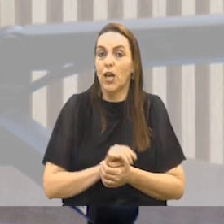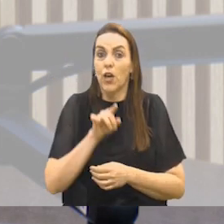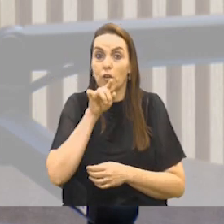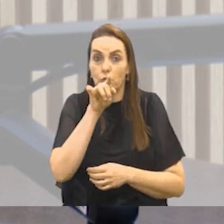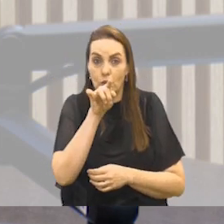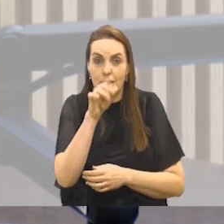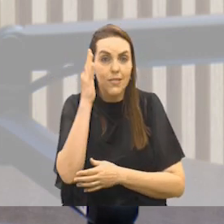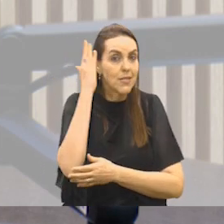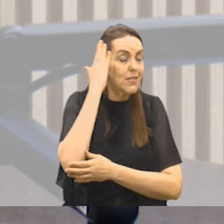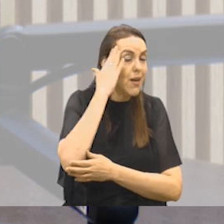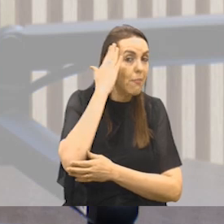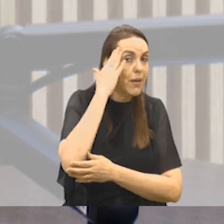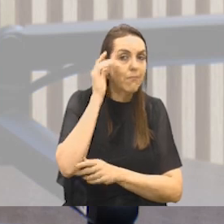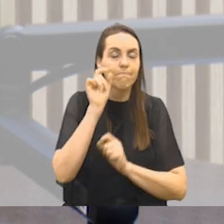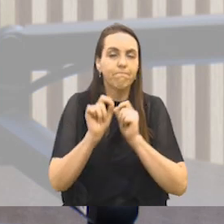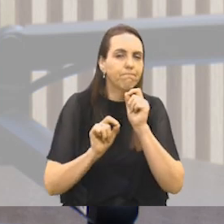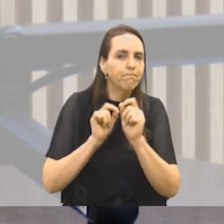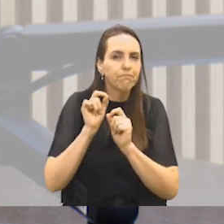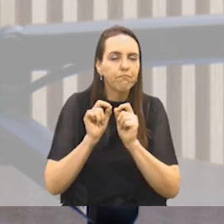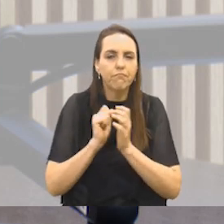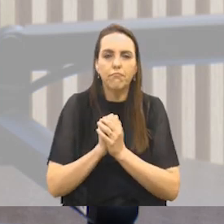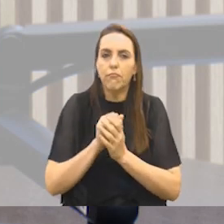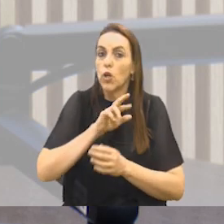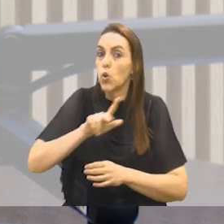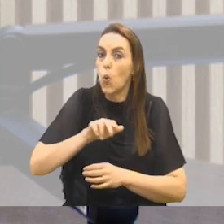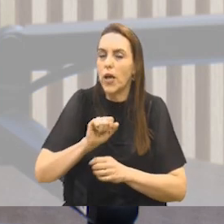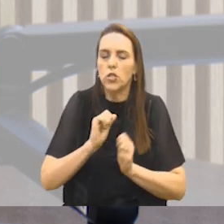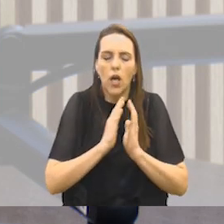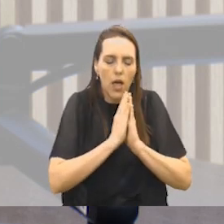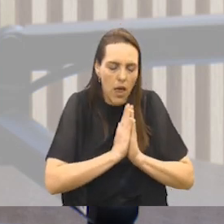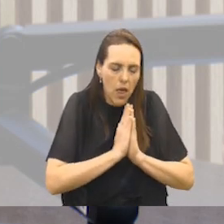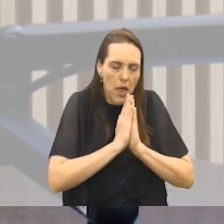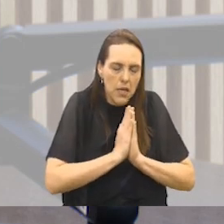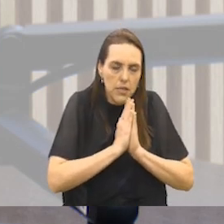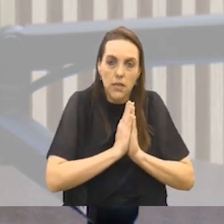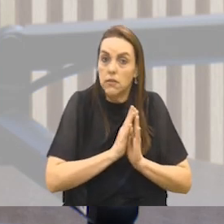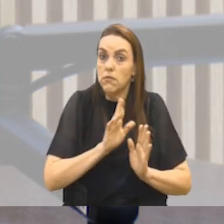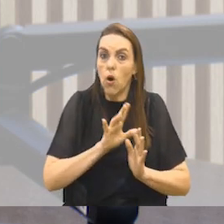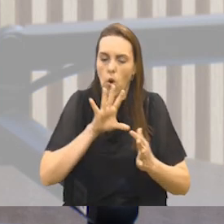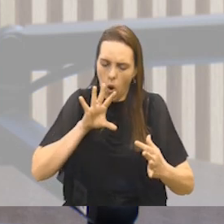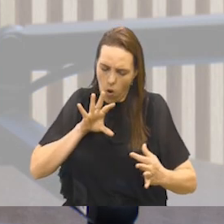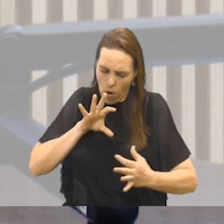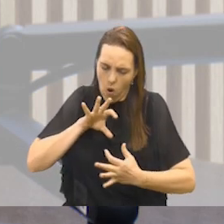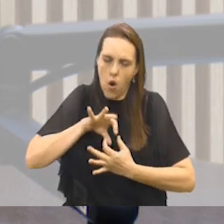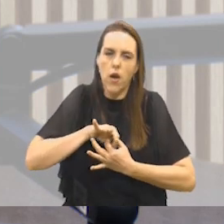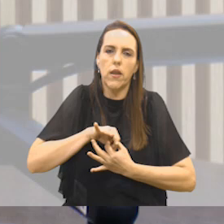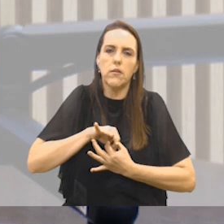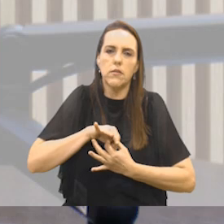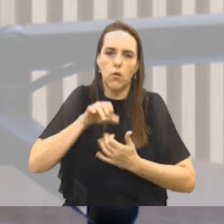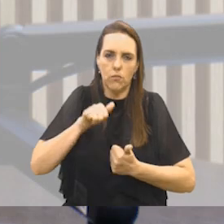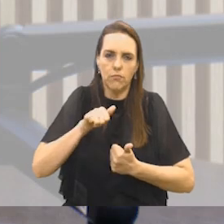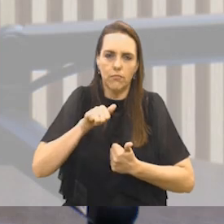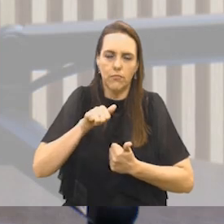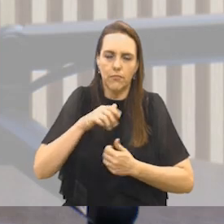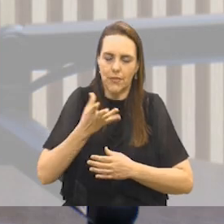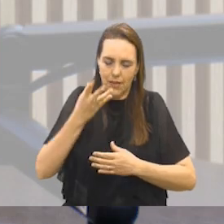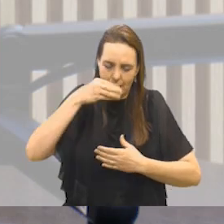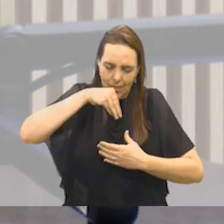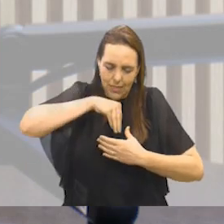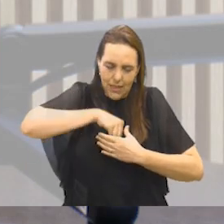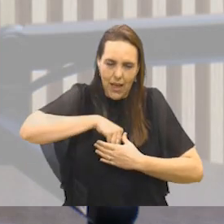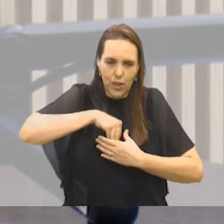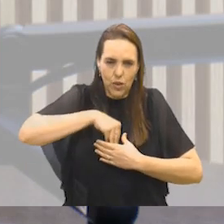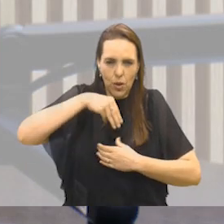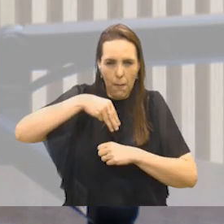emocional. É você saber que não é só rezar. É você se conectar com o